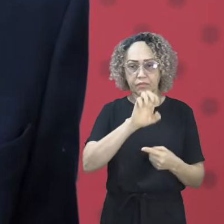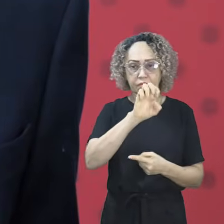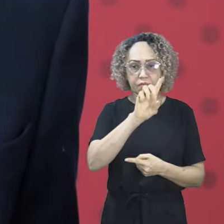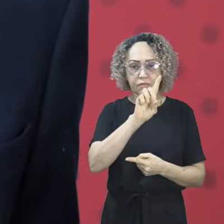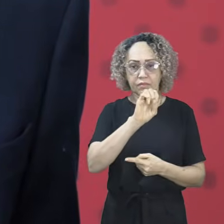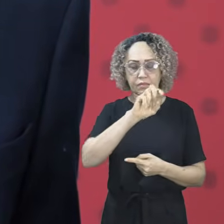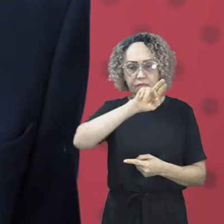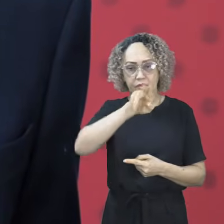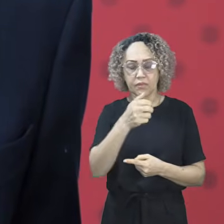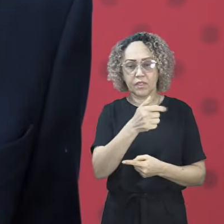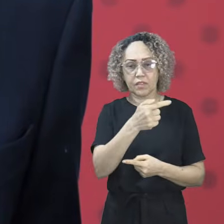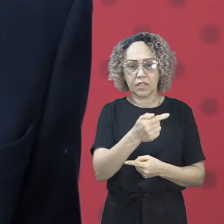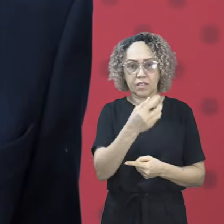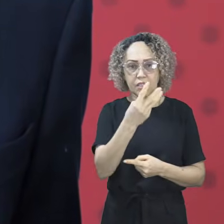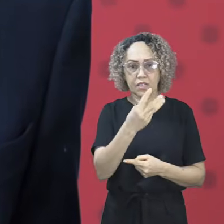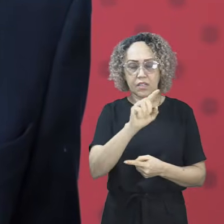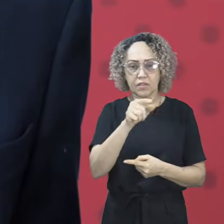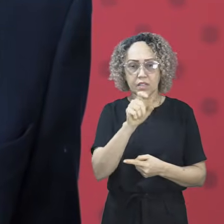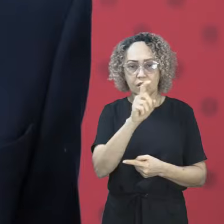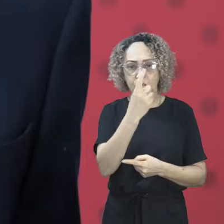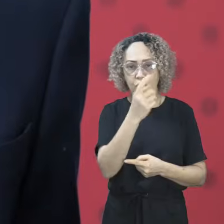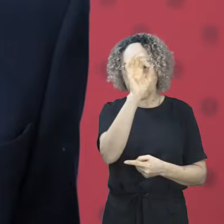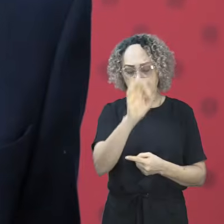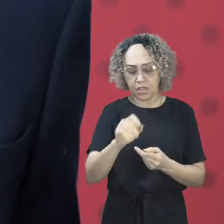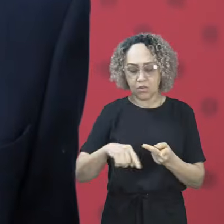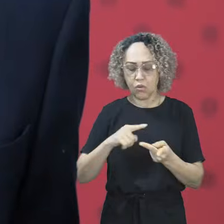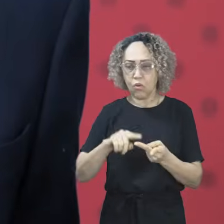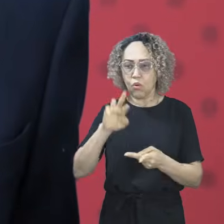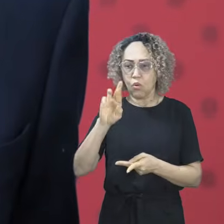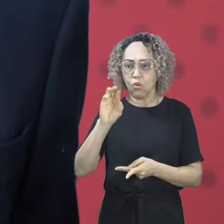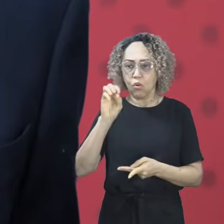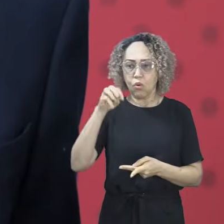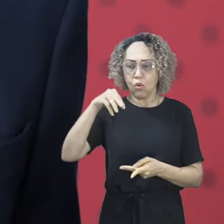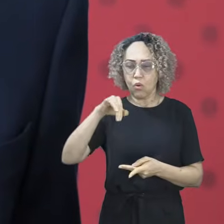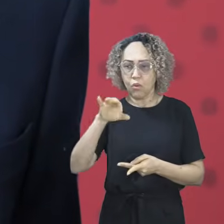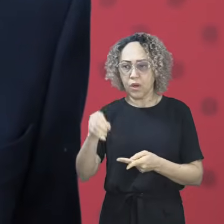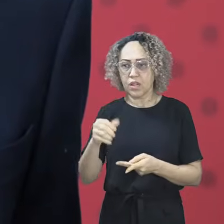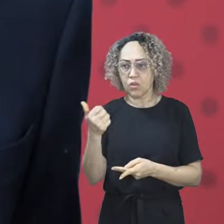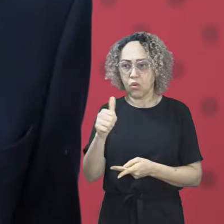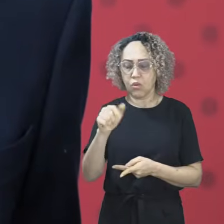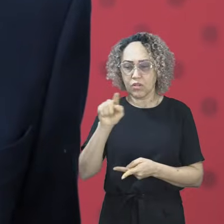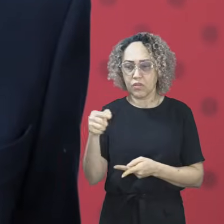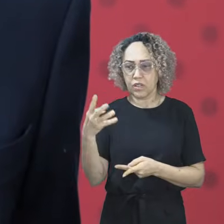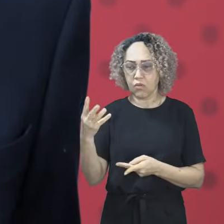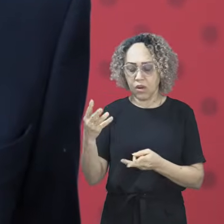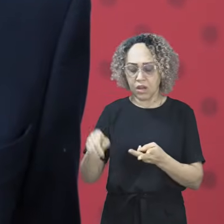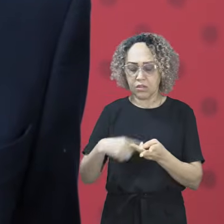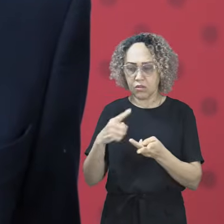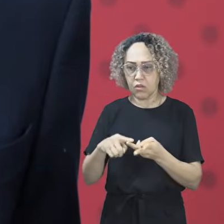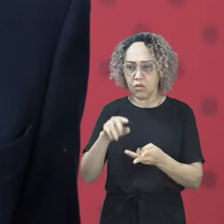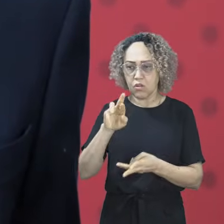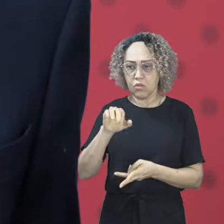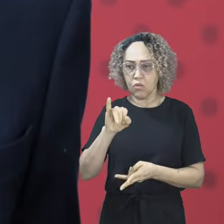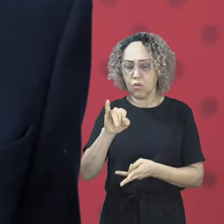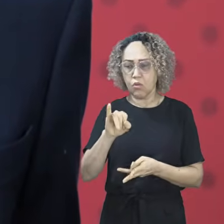73,1%, o Romênio Pereira teve 11,4%, o Rui Falcão